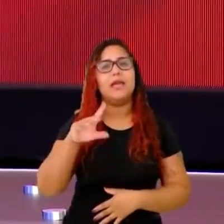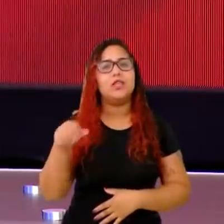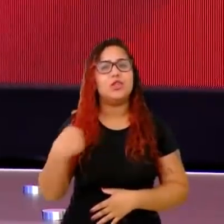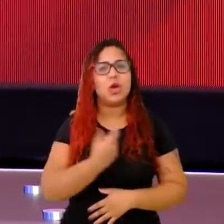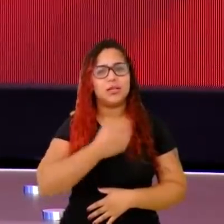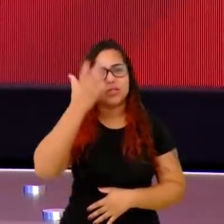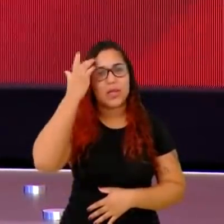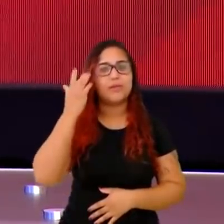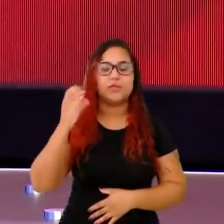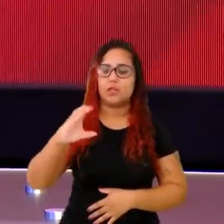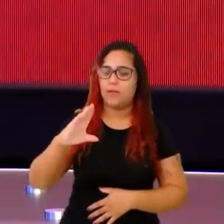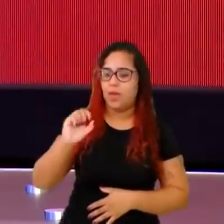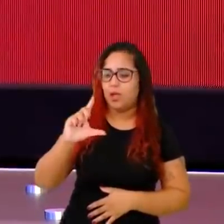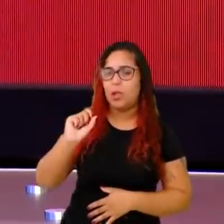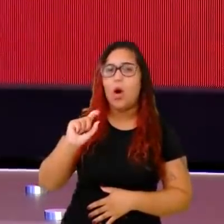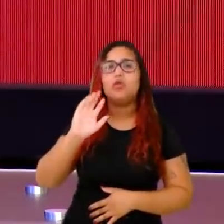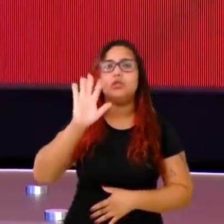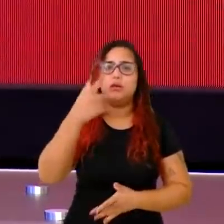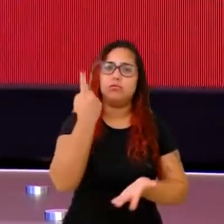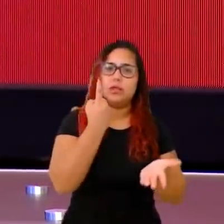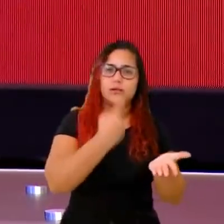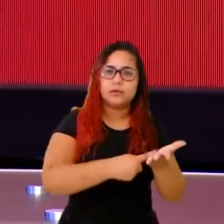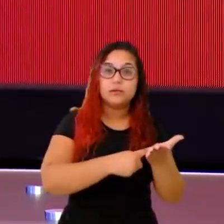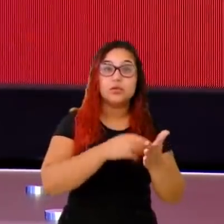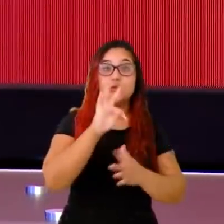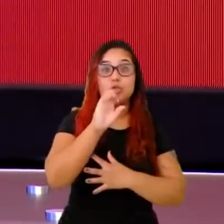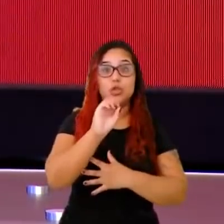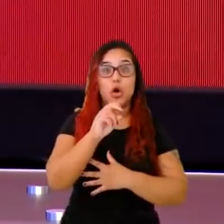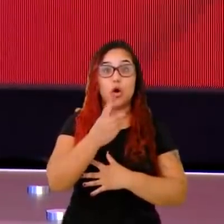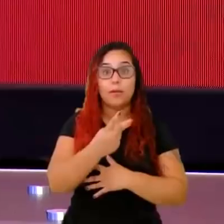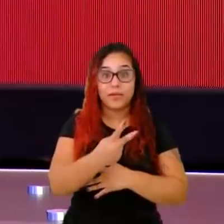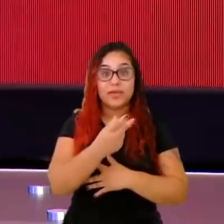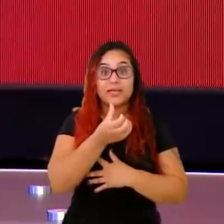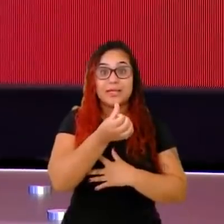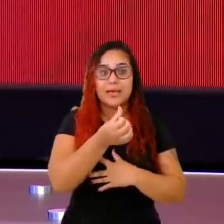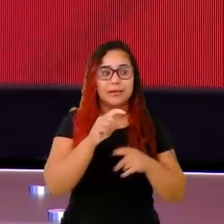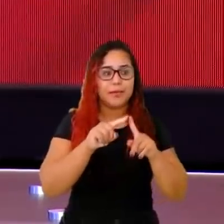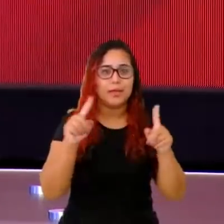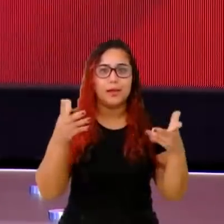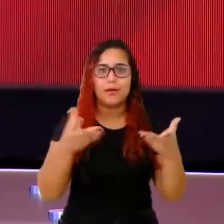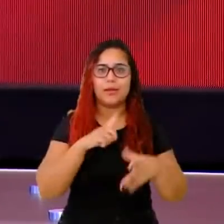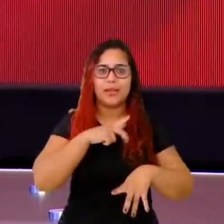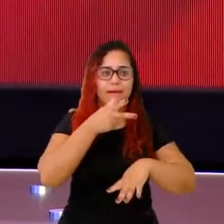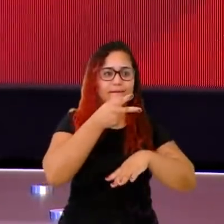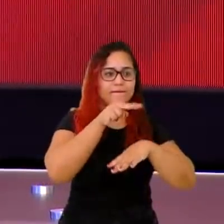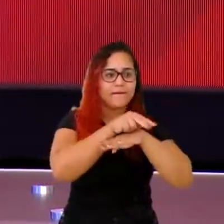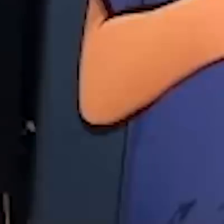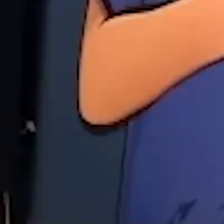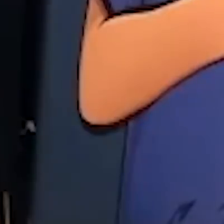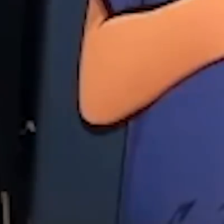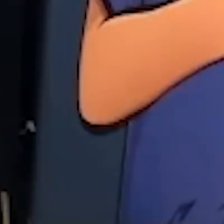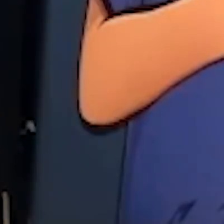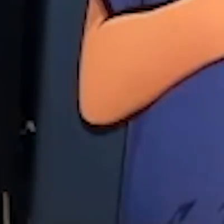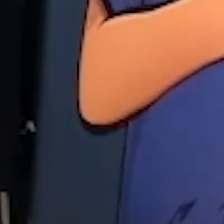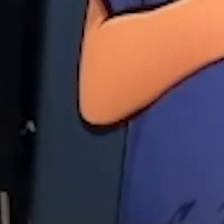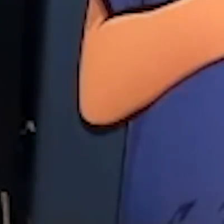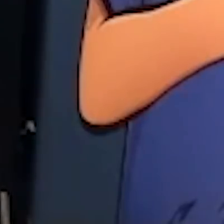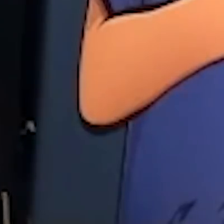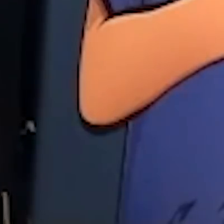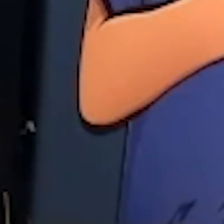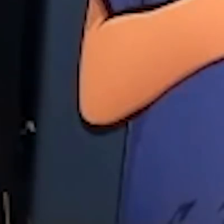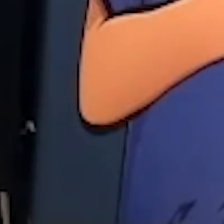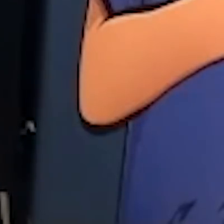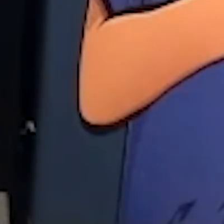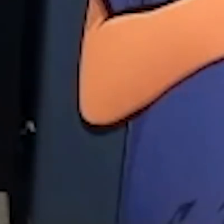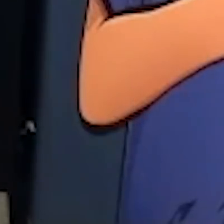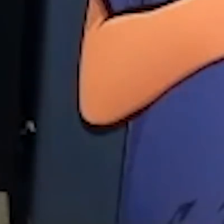Oi, parece meio caro, hein? Parece suéter, caro, não? Parece bem caro. Parece tipo um da Gucci, assim, né? É, mano. Era o Takeshi, falaram...